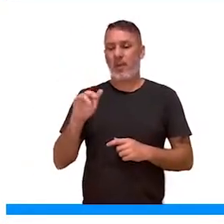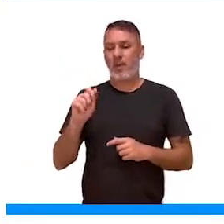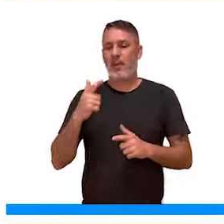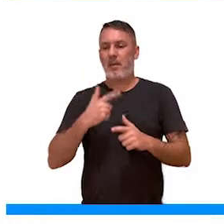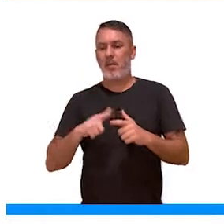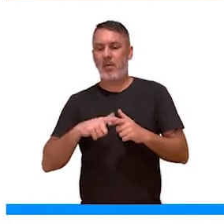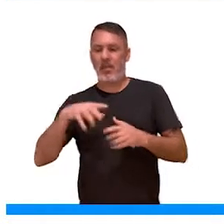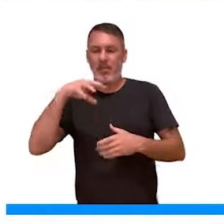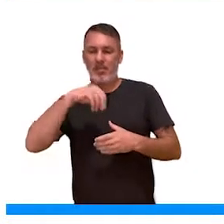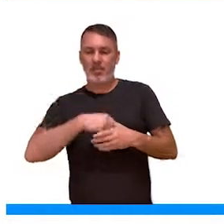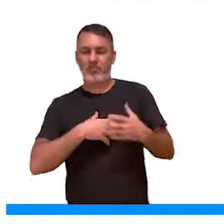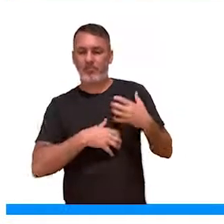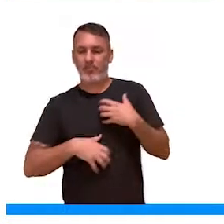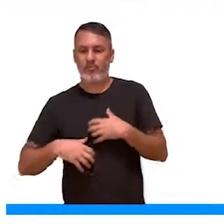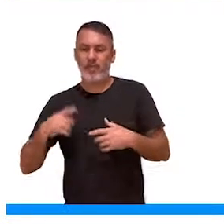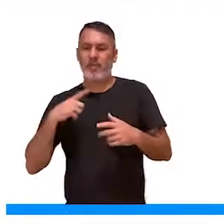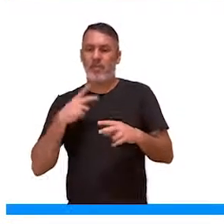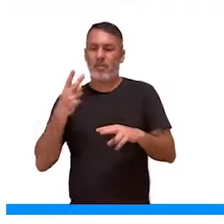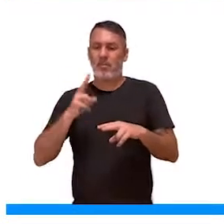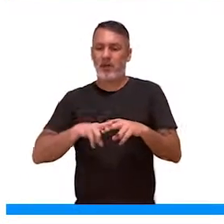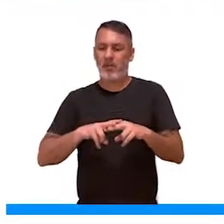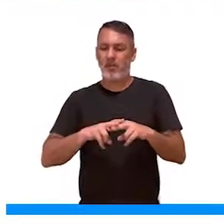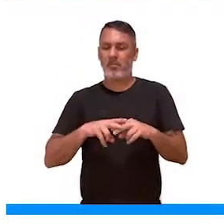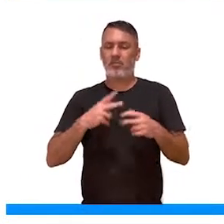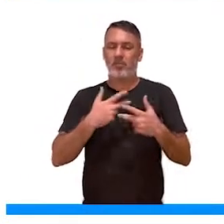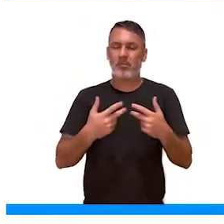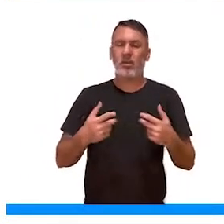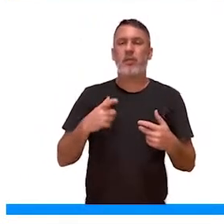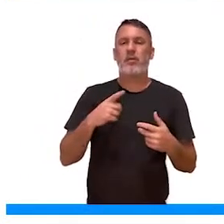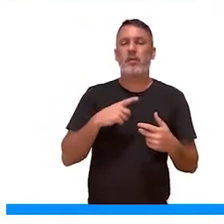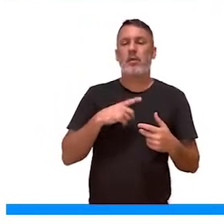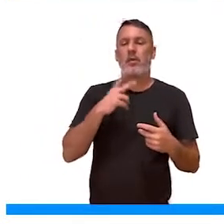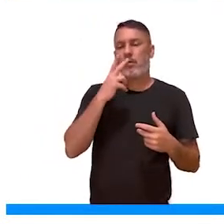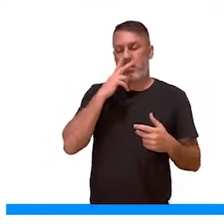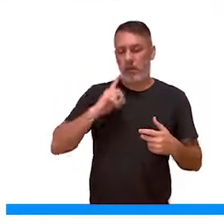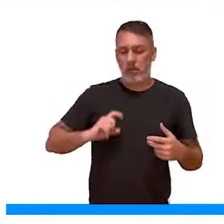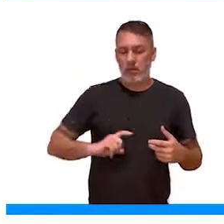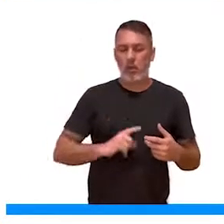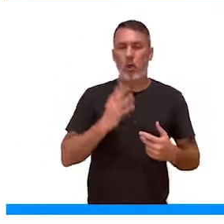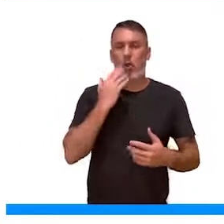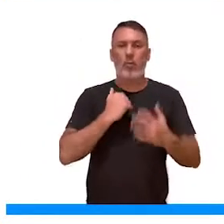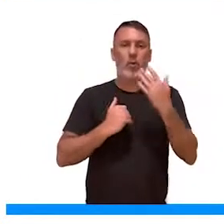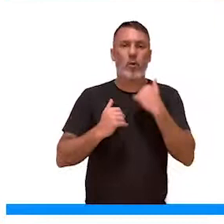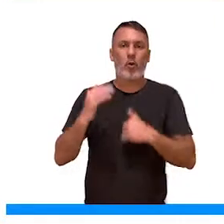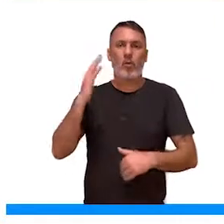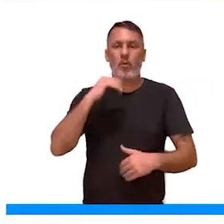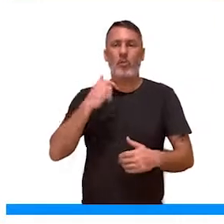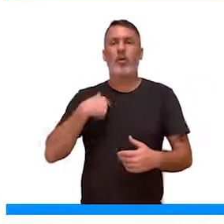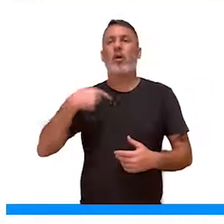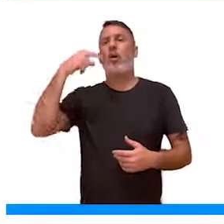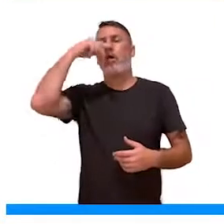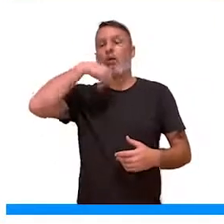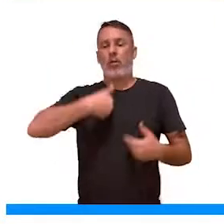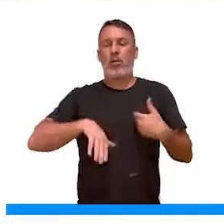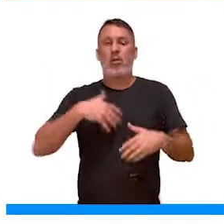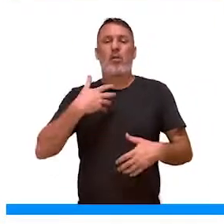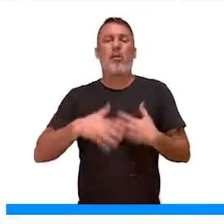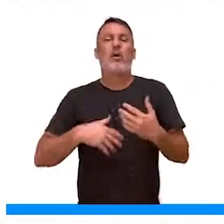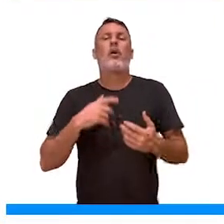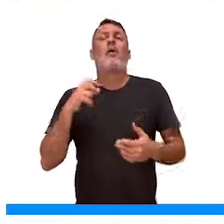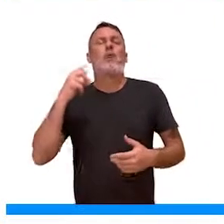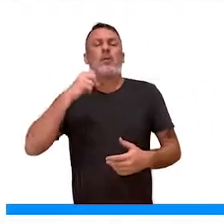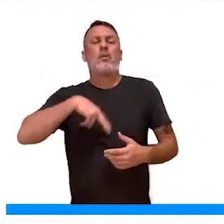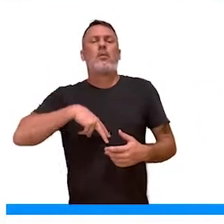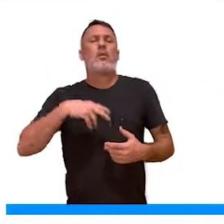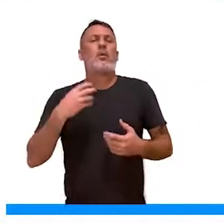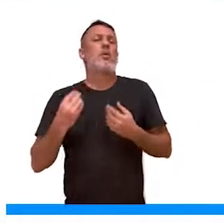gera problemas gastrointestinais, né? Elas se alojam no intestino e começam a se alimentar ali dos nossos nutrientes. Como que